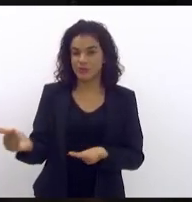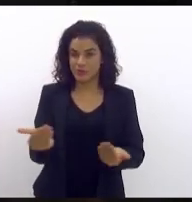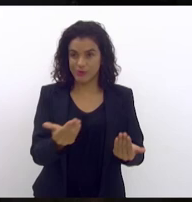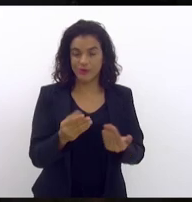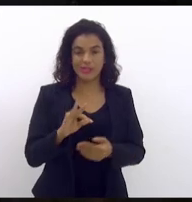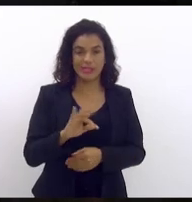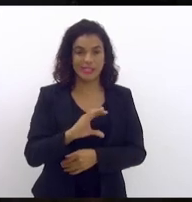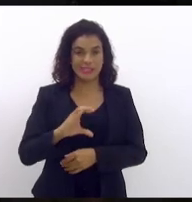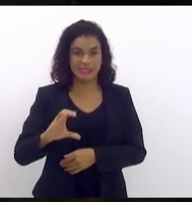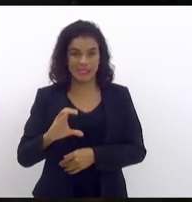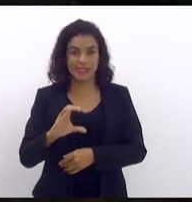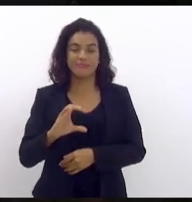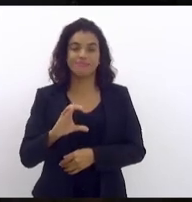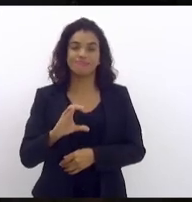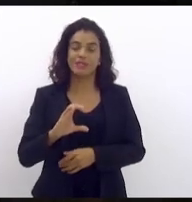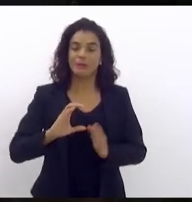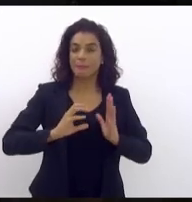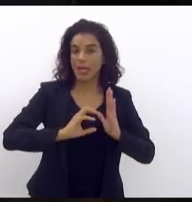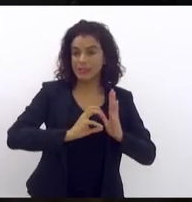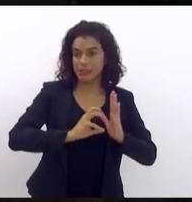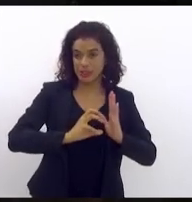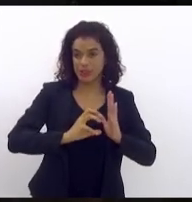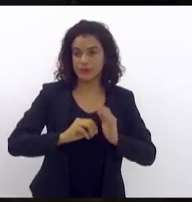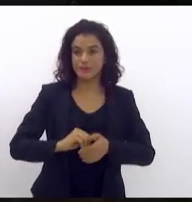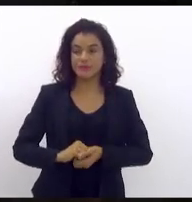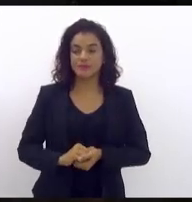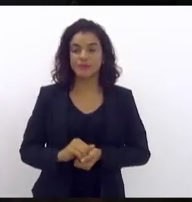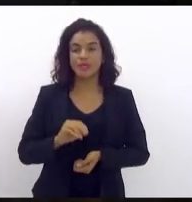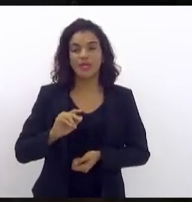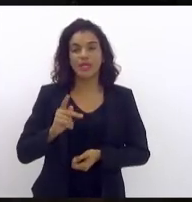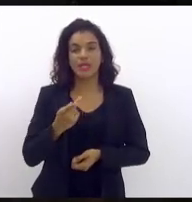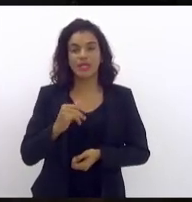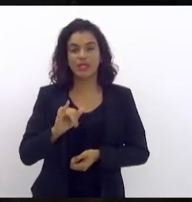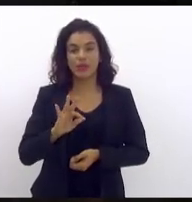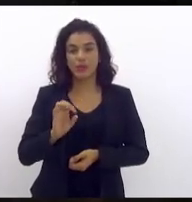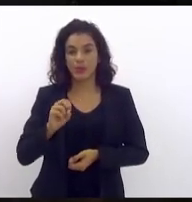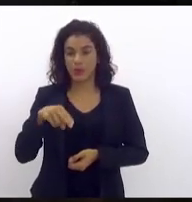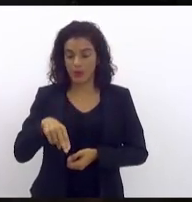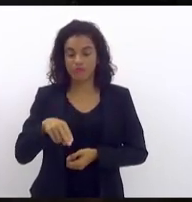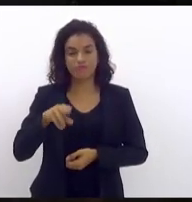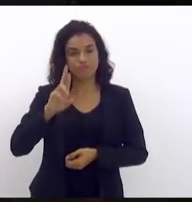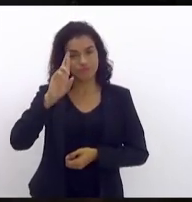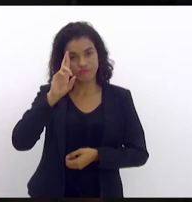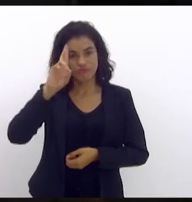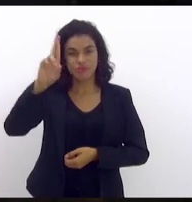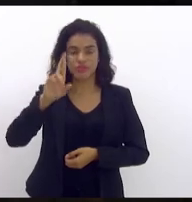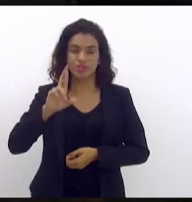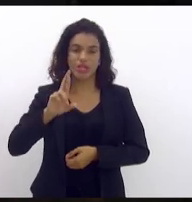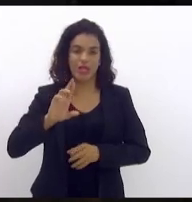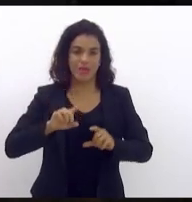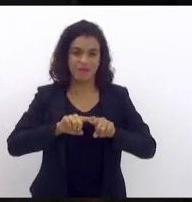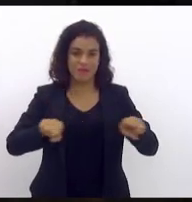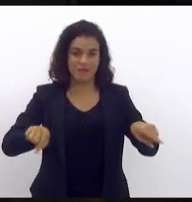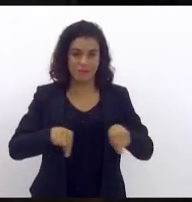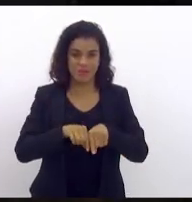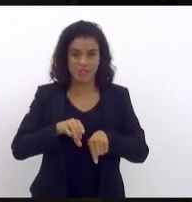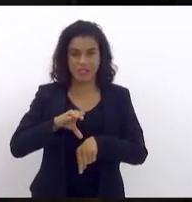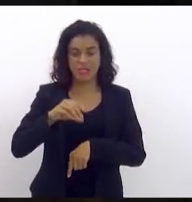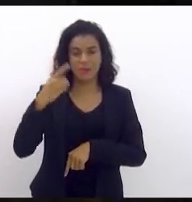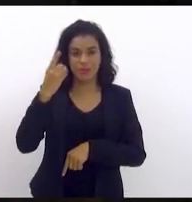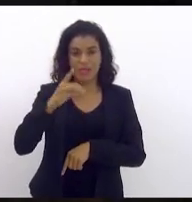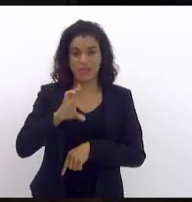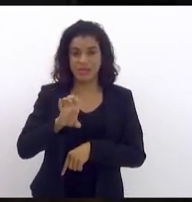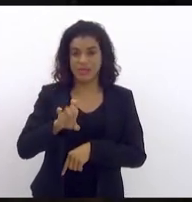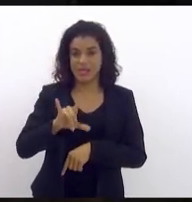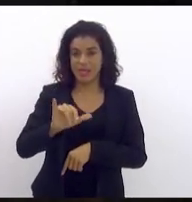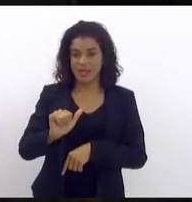democracia Cristã partido político hton Prates chefe de gabinete da deputada Célia Jordão André